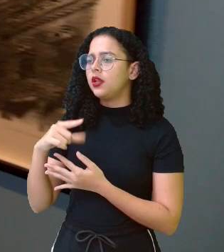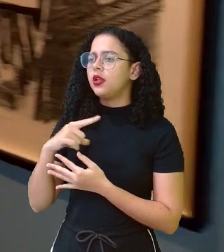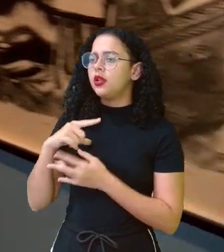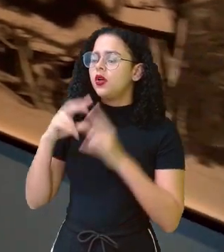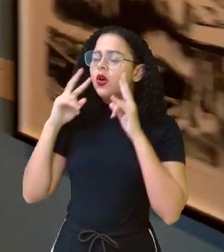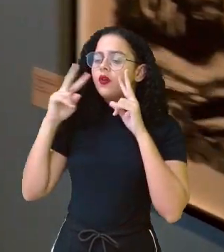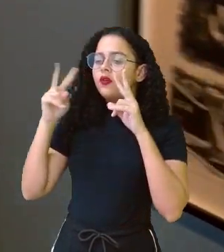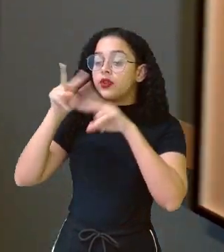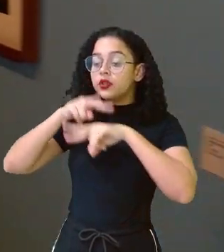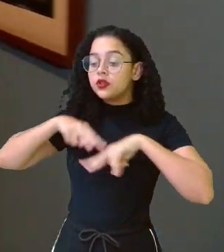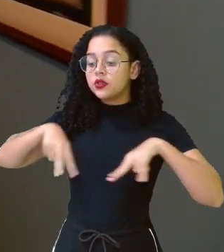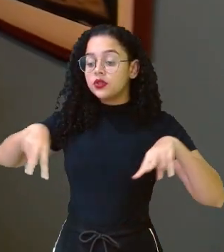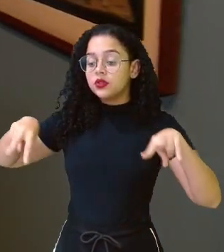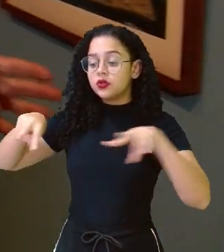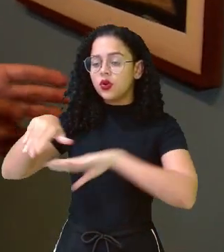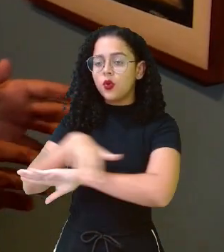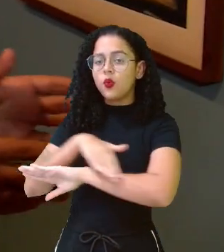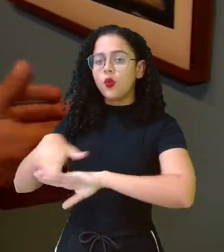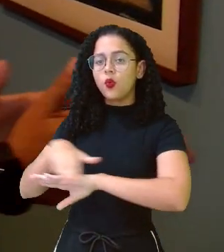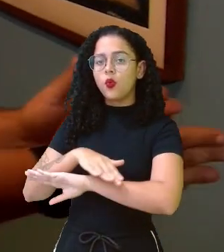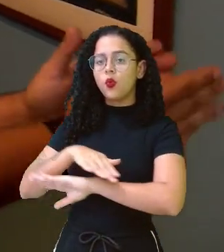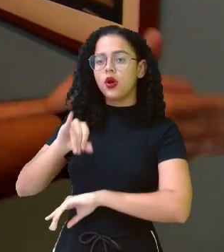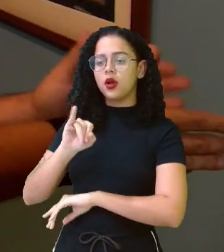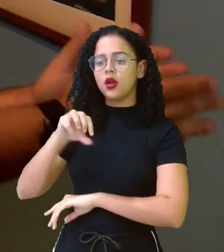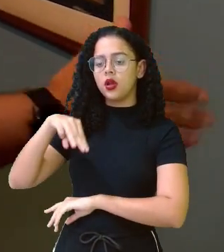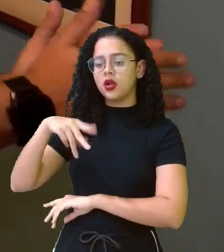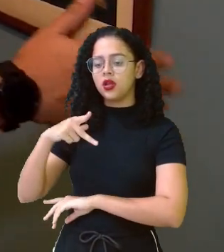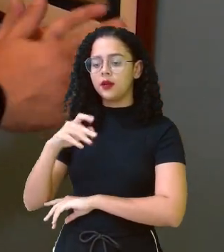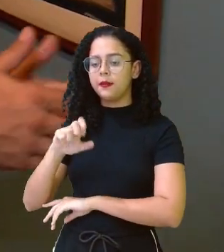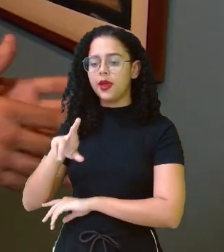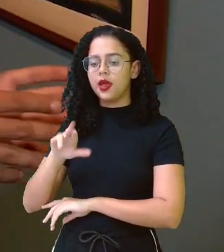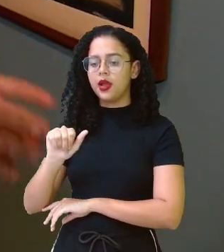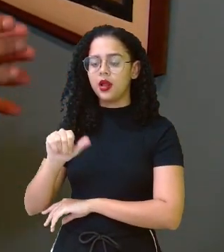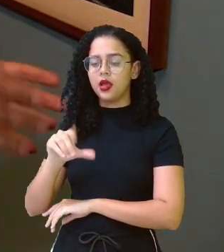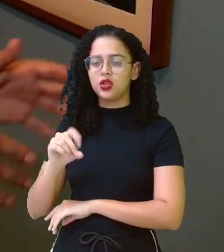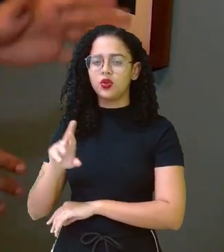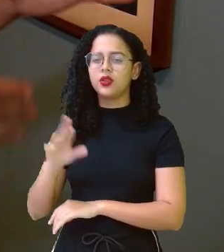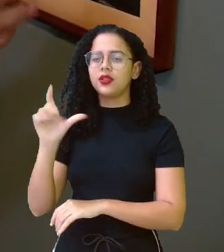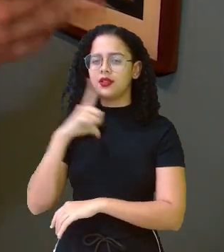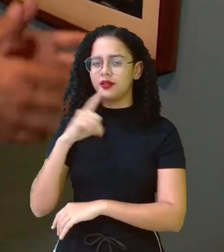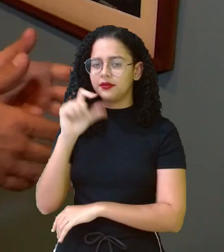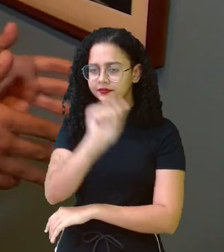aérea da Rua do Imperador, a gente vai ver uma associação muito parecida,